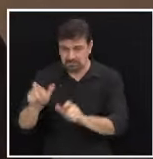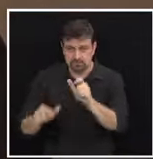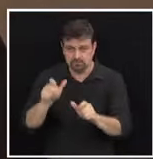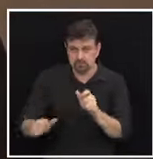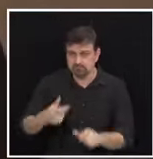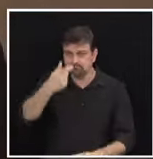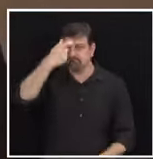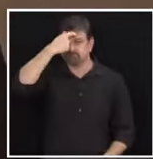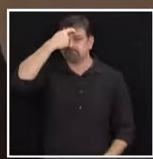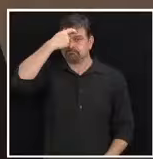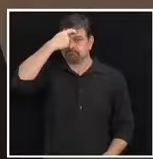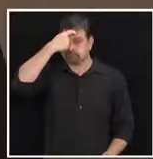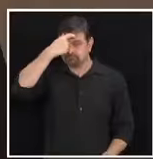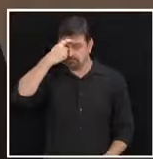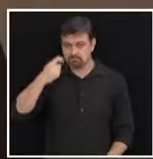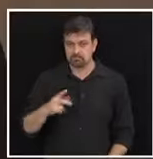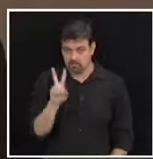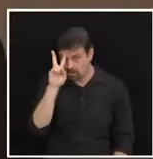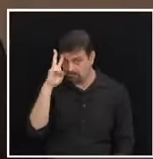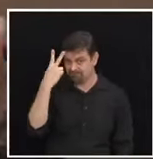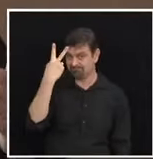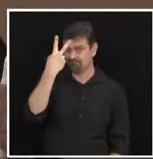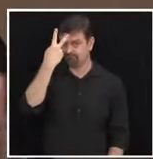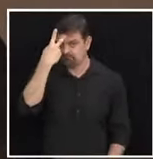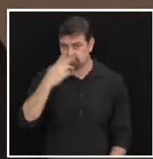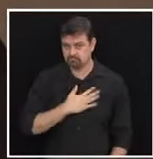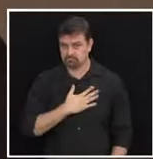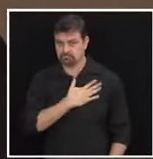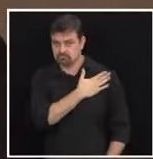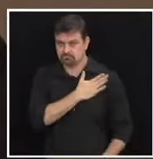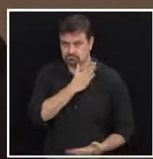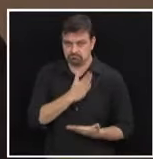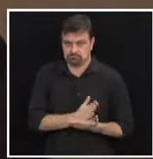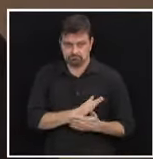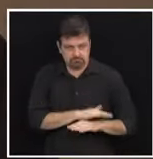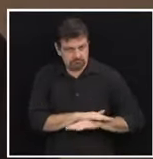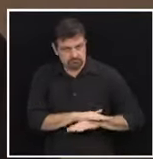elas automaticamente venham a